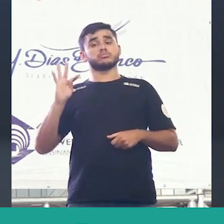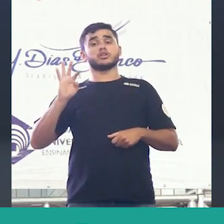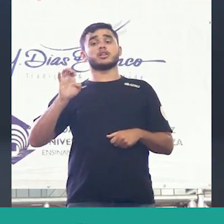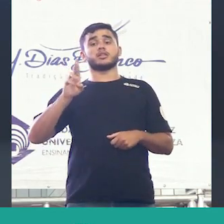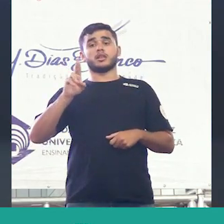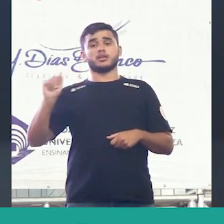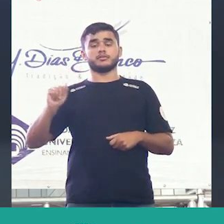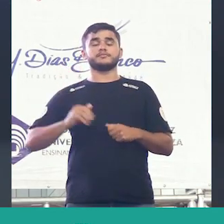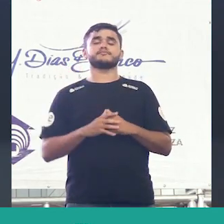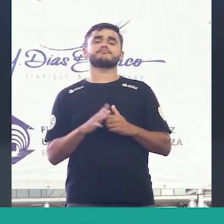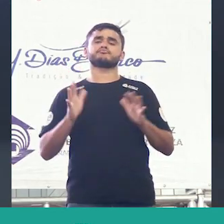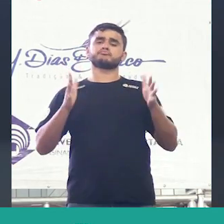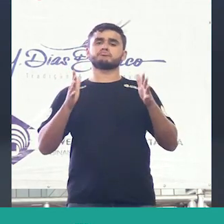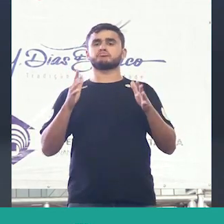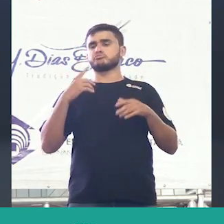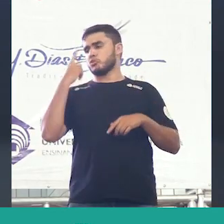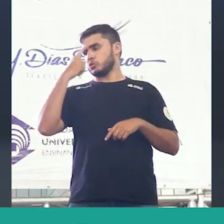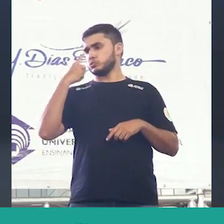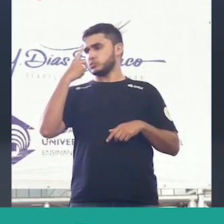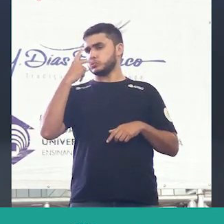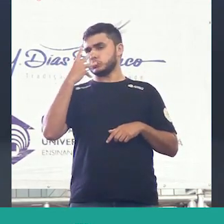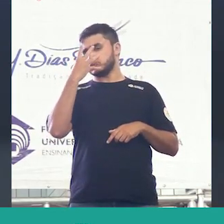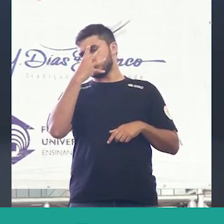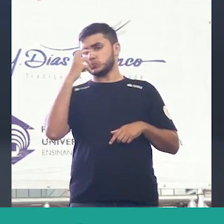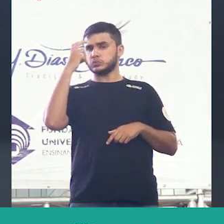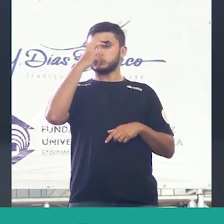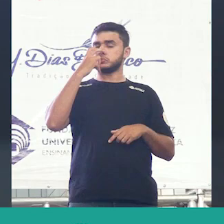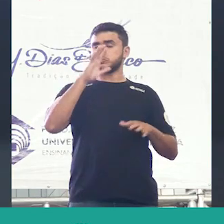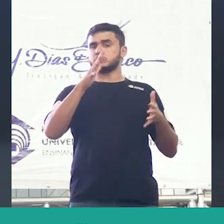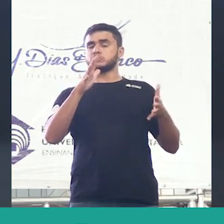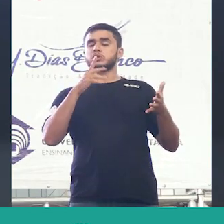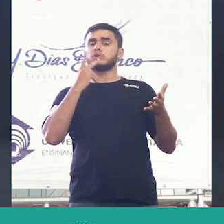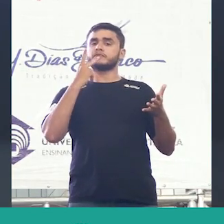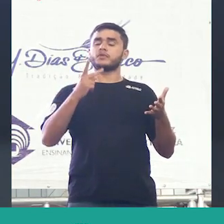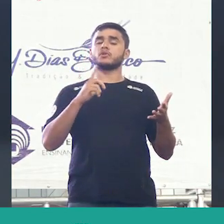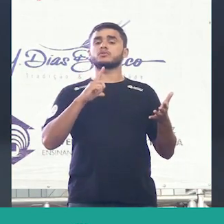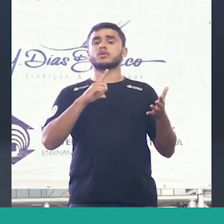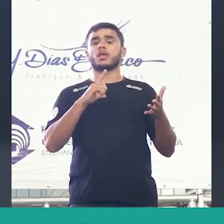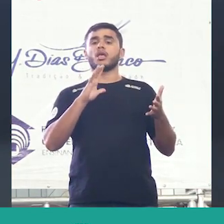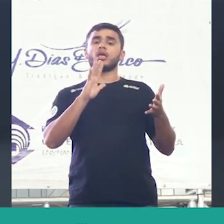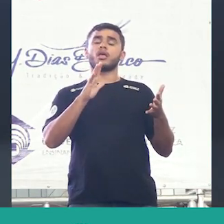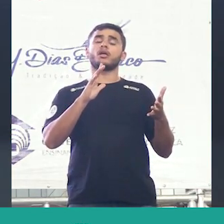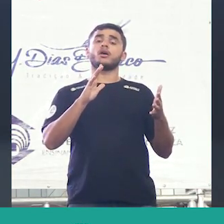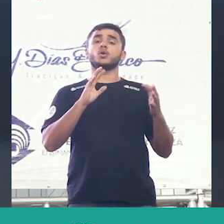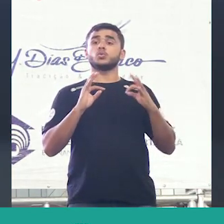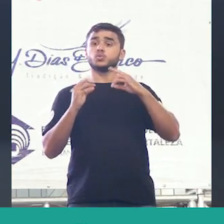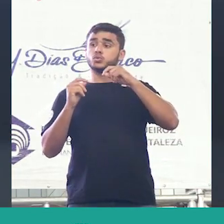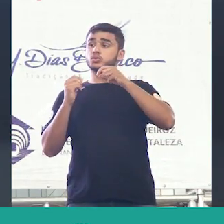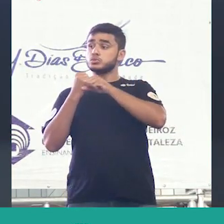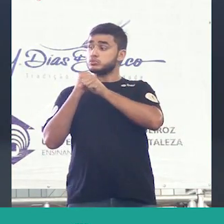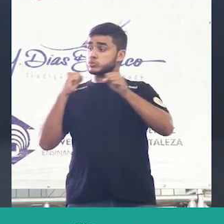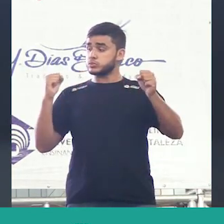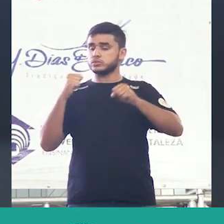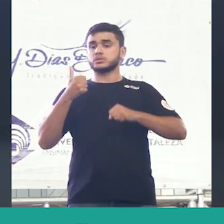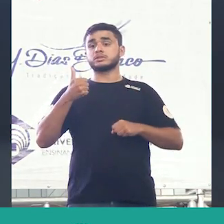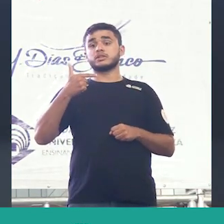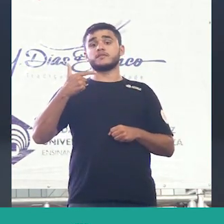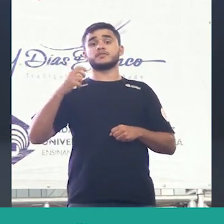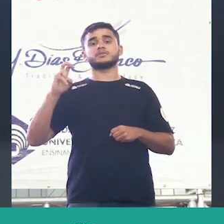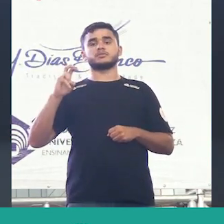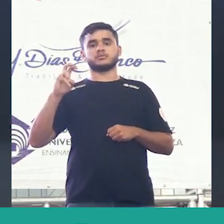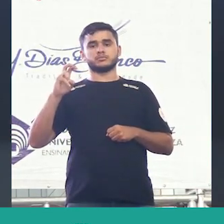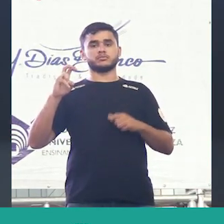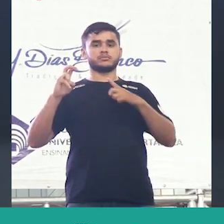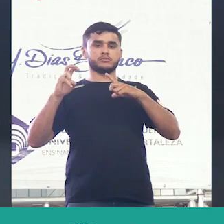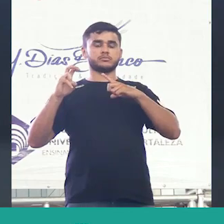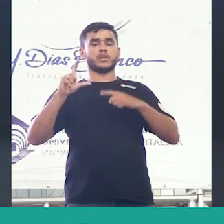de 4 às 5 horas percorre essa sombra cerca de 120 graus de longitude e abandona a Terra pelo lado